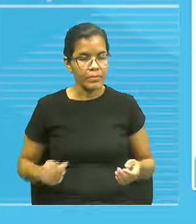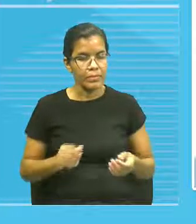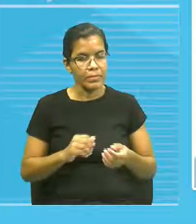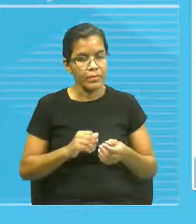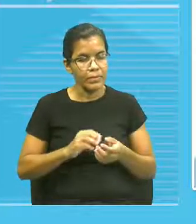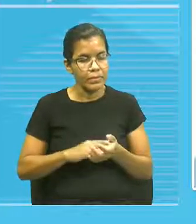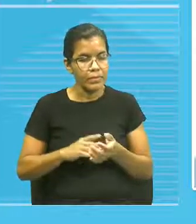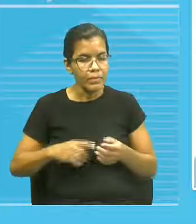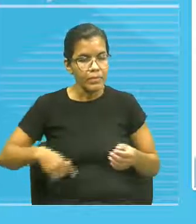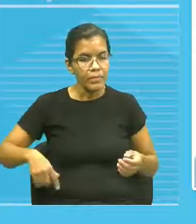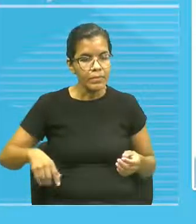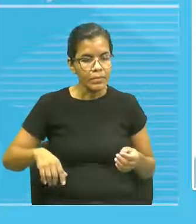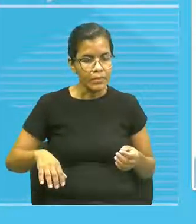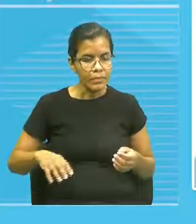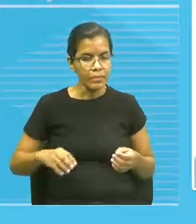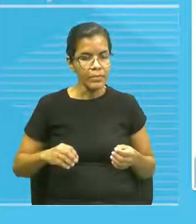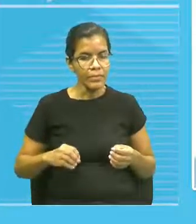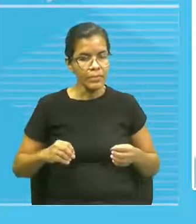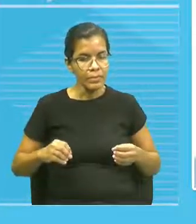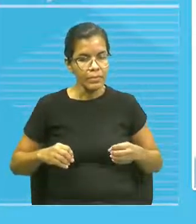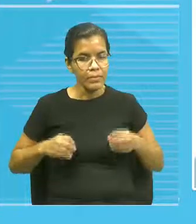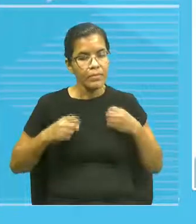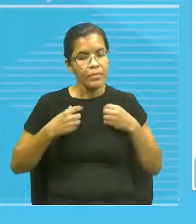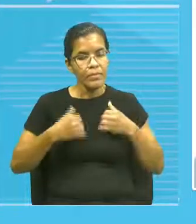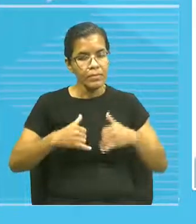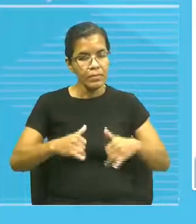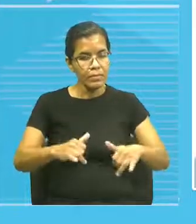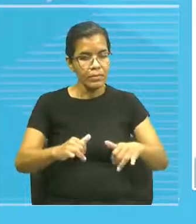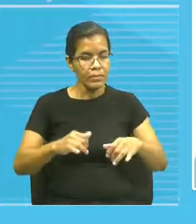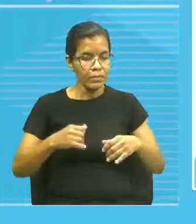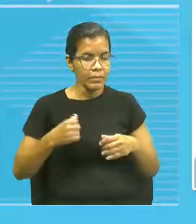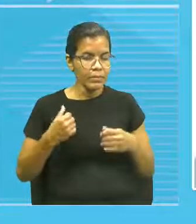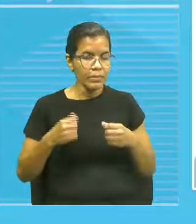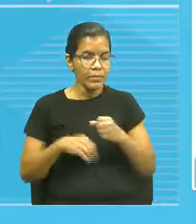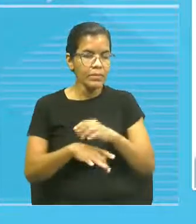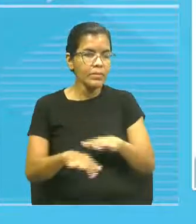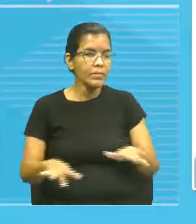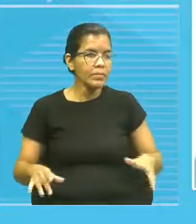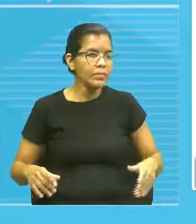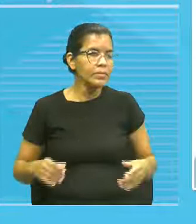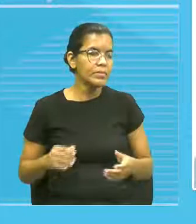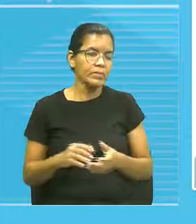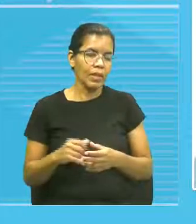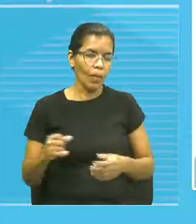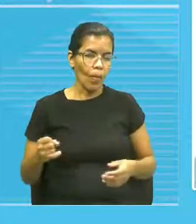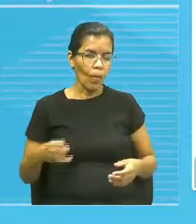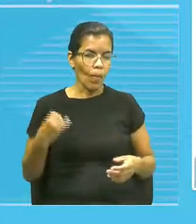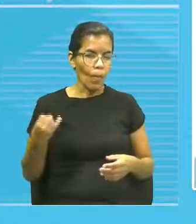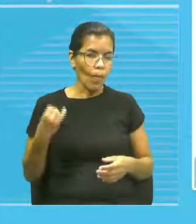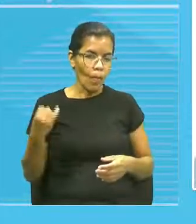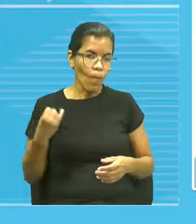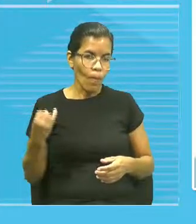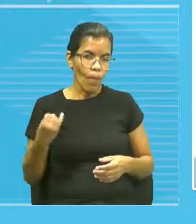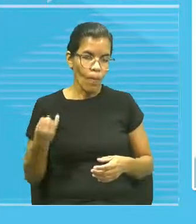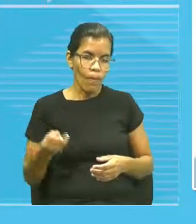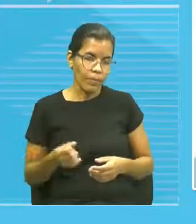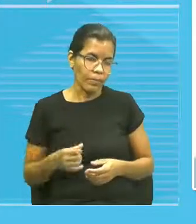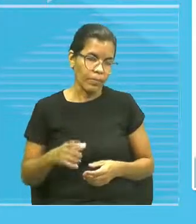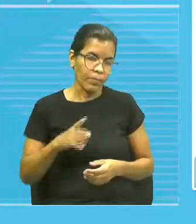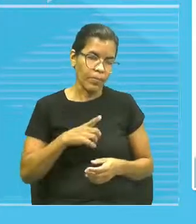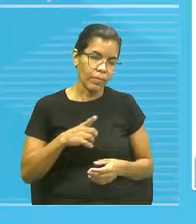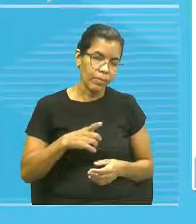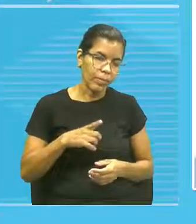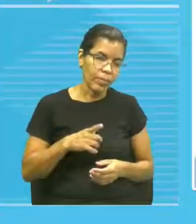energia gasta. Então, lembre-se o seguinte: o emagrecimento, ele